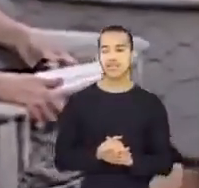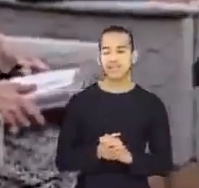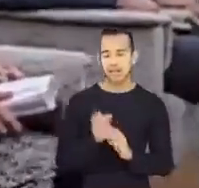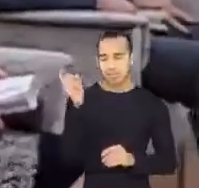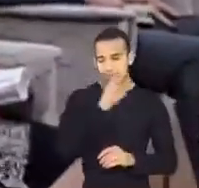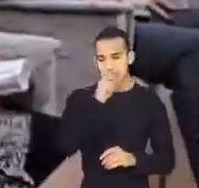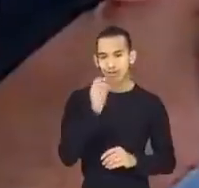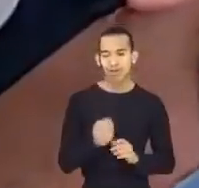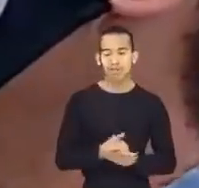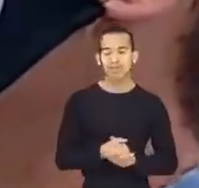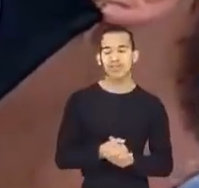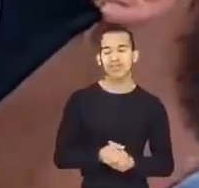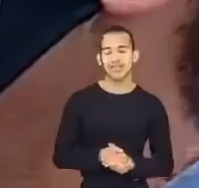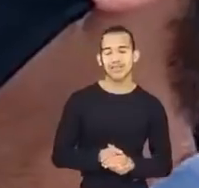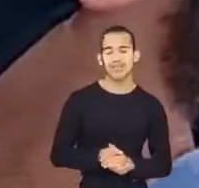Mentiroso, rapaz, aquele cabra.